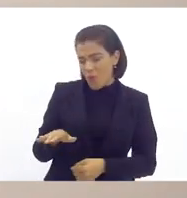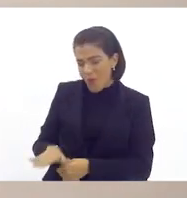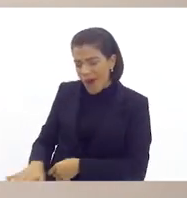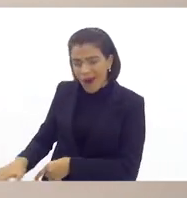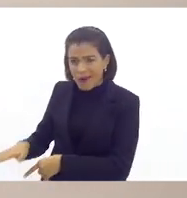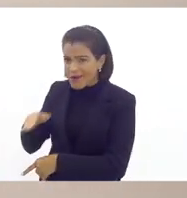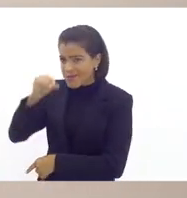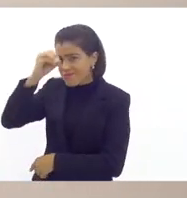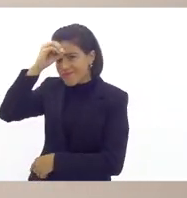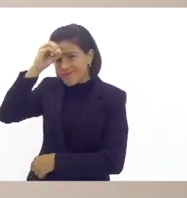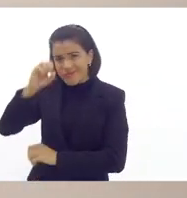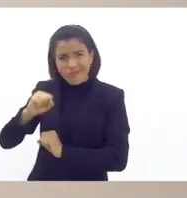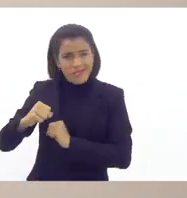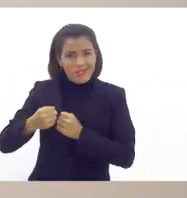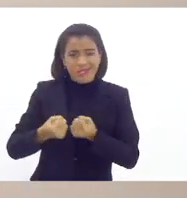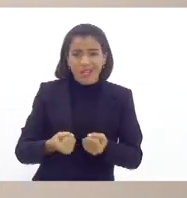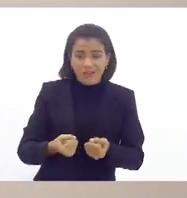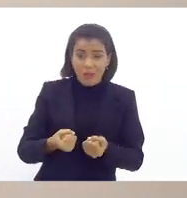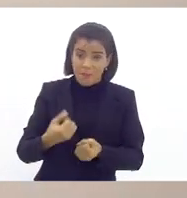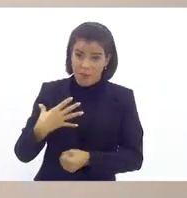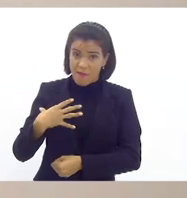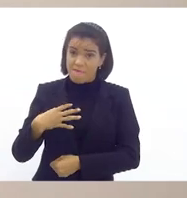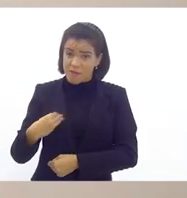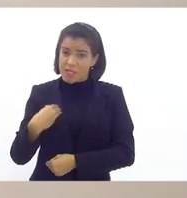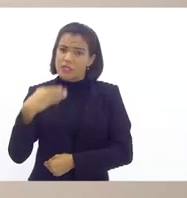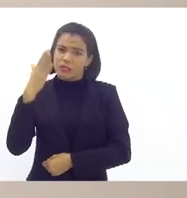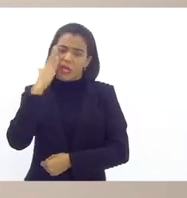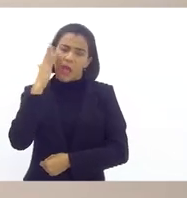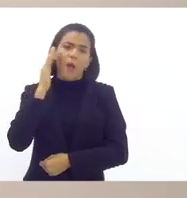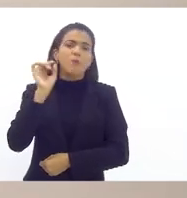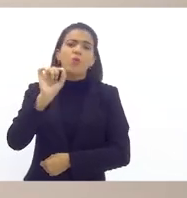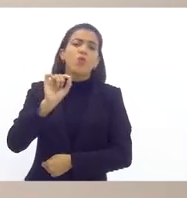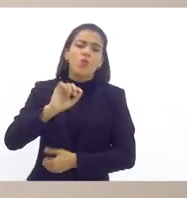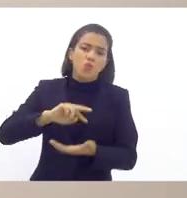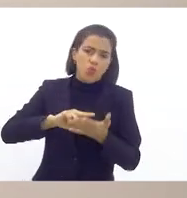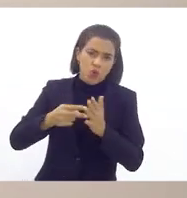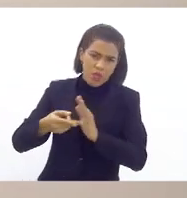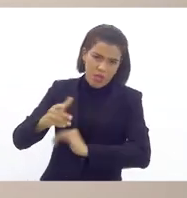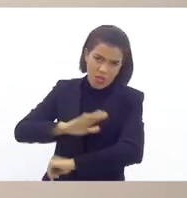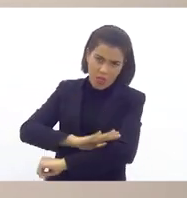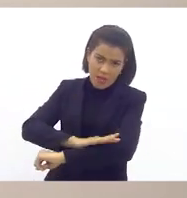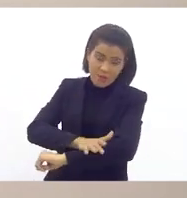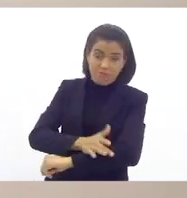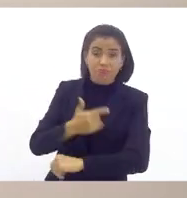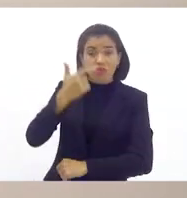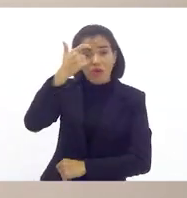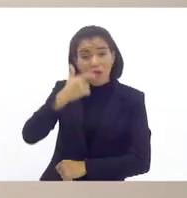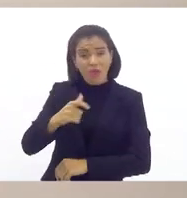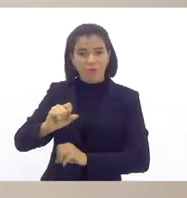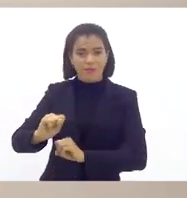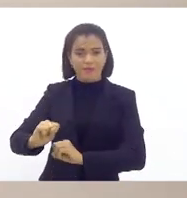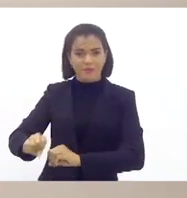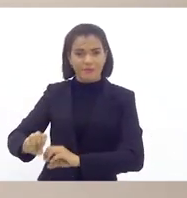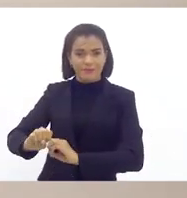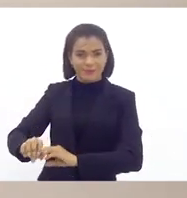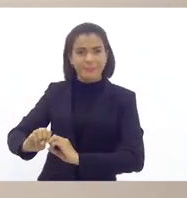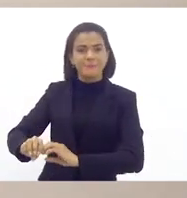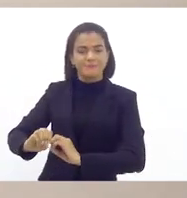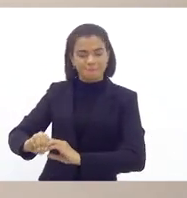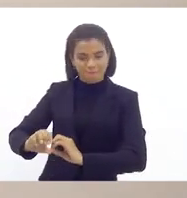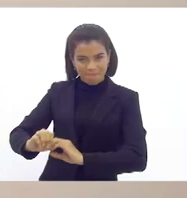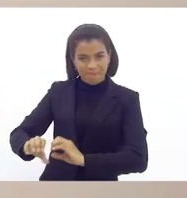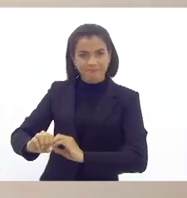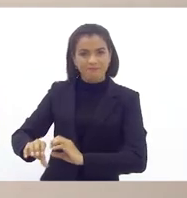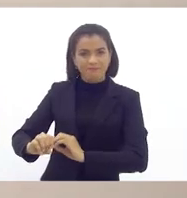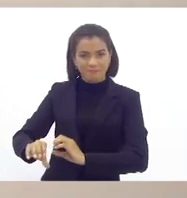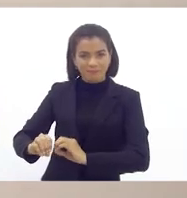nunca vai saber se defender, mas a minha filha sabe muito bem o que é o racismo, porque é o que eu ensino para ela. E